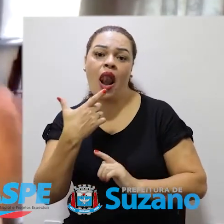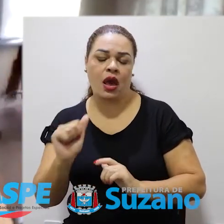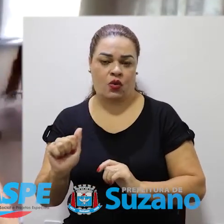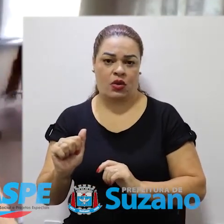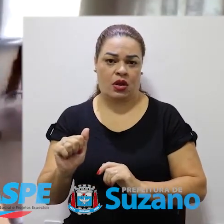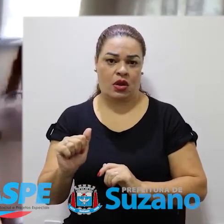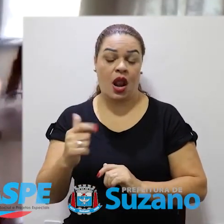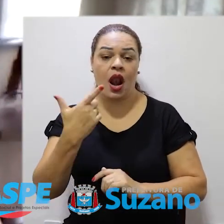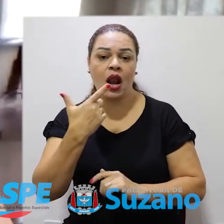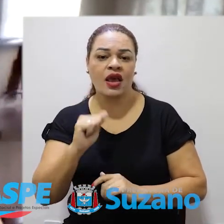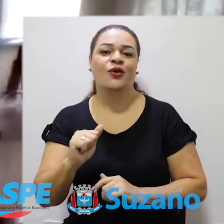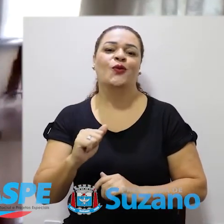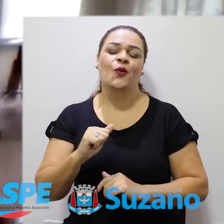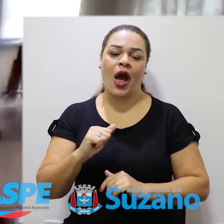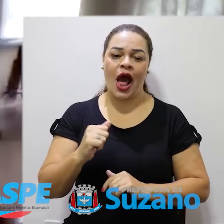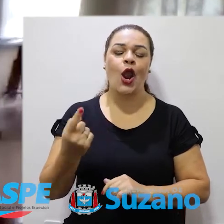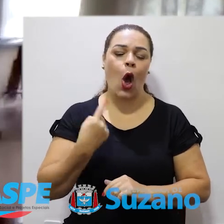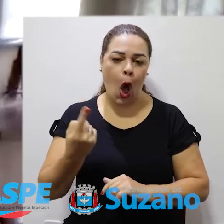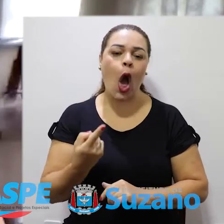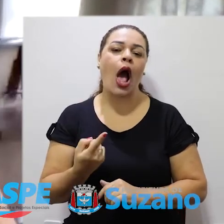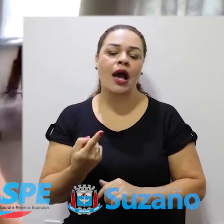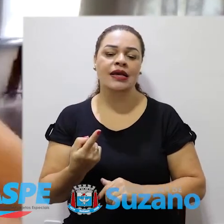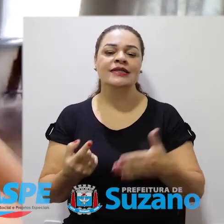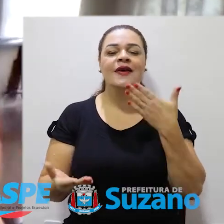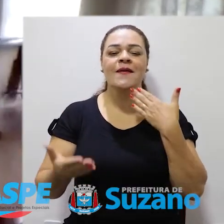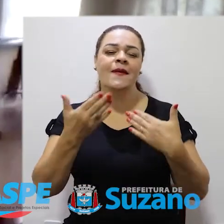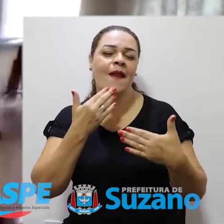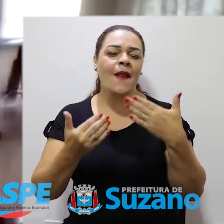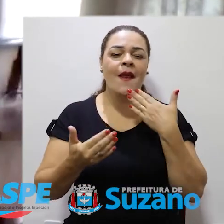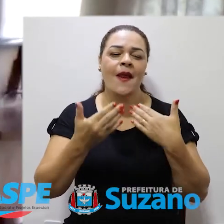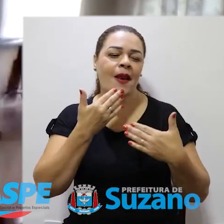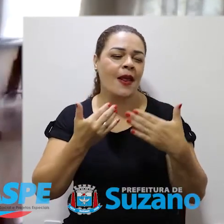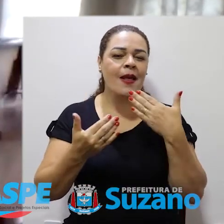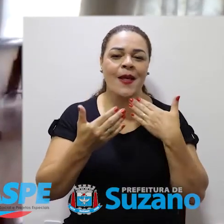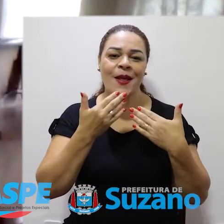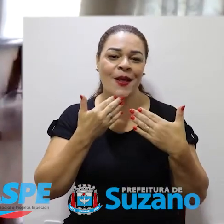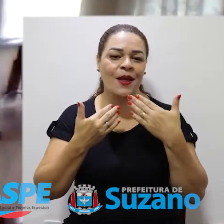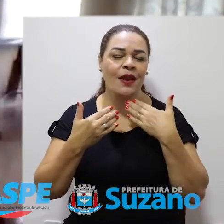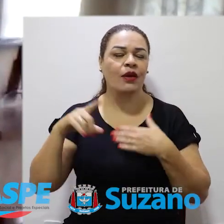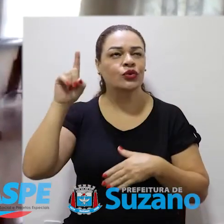Língua a gente aprende no cotidiano e sistematiza na escola.